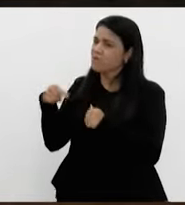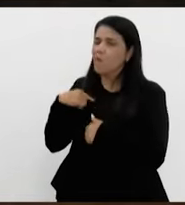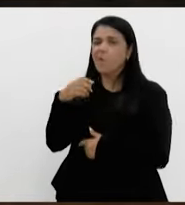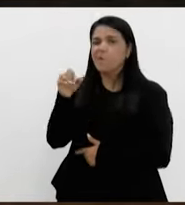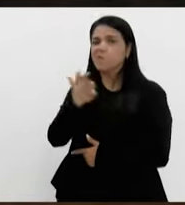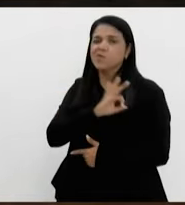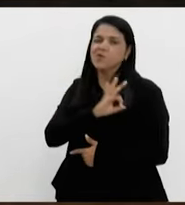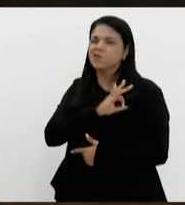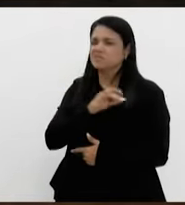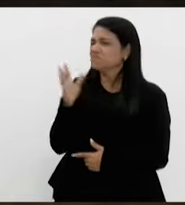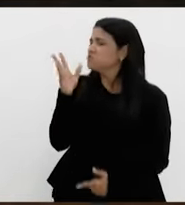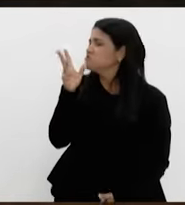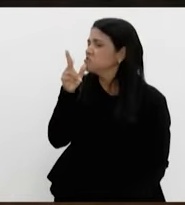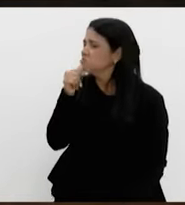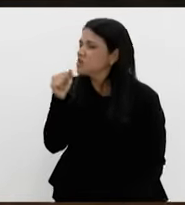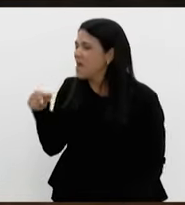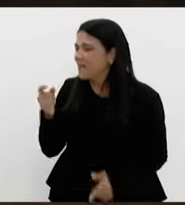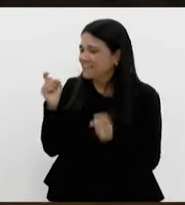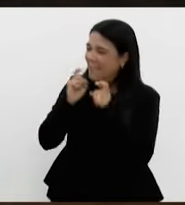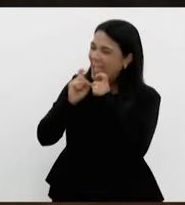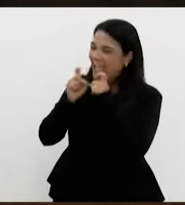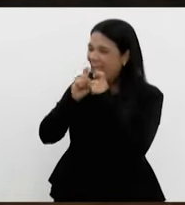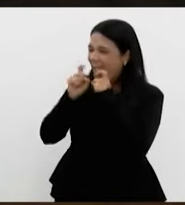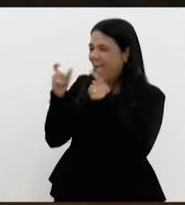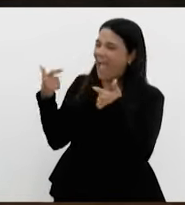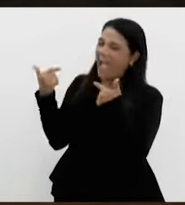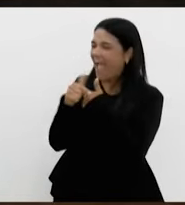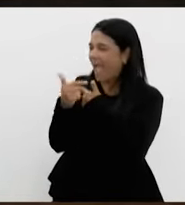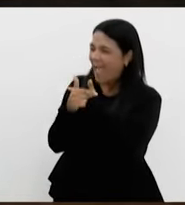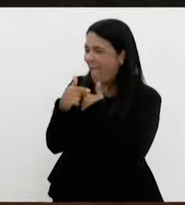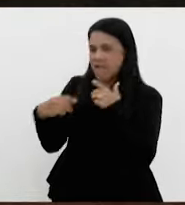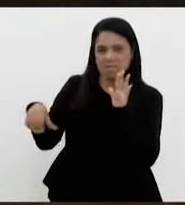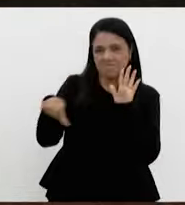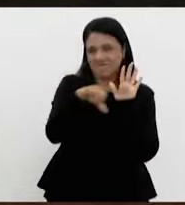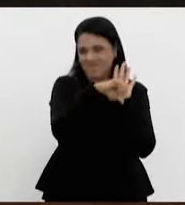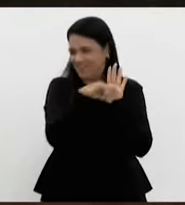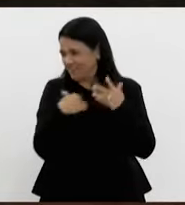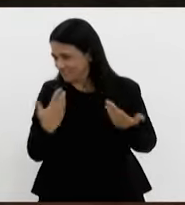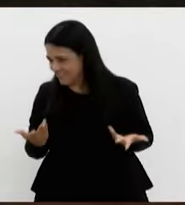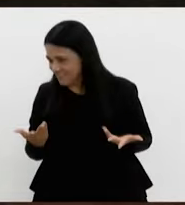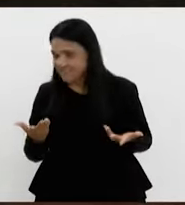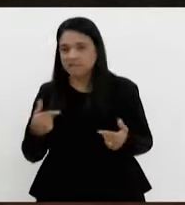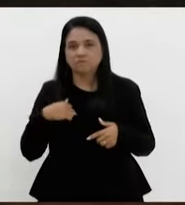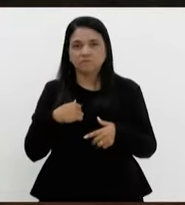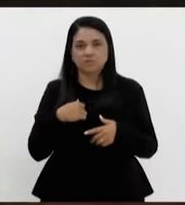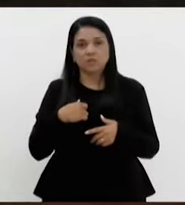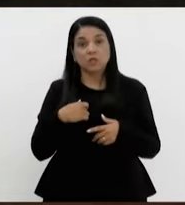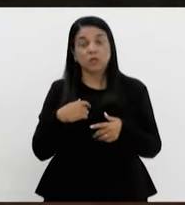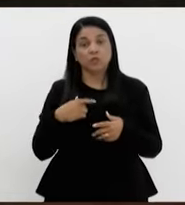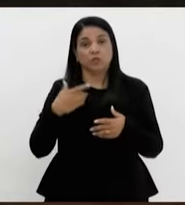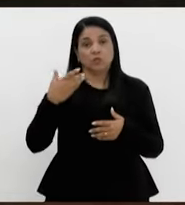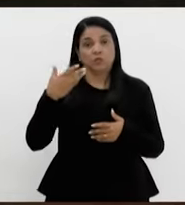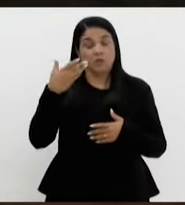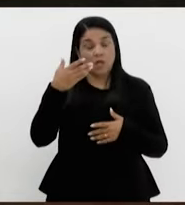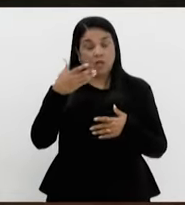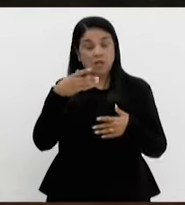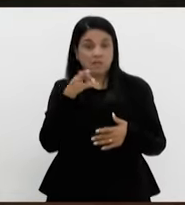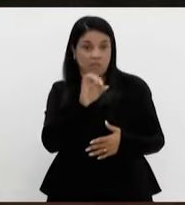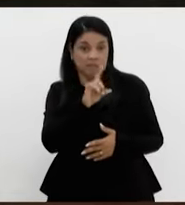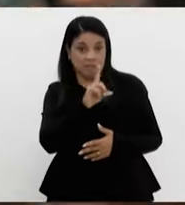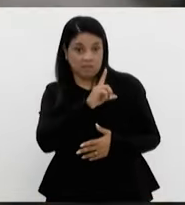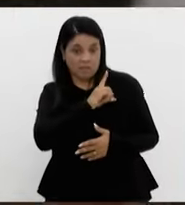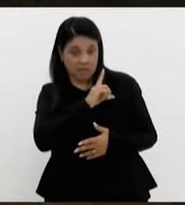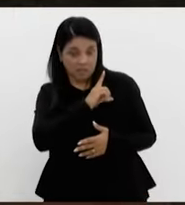demoraram muito para chegar dando risada dos crimes que ele cometeu. E durante o depoimento na delegacia,